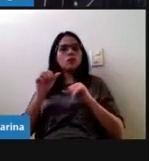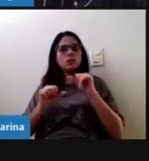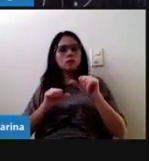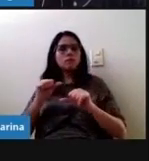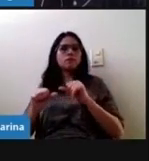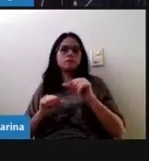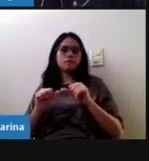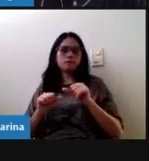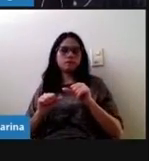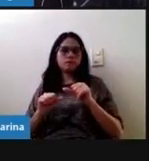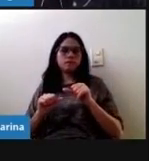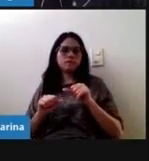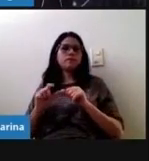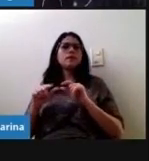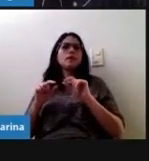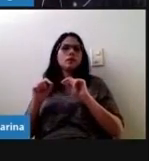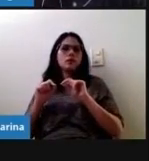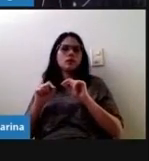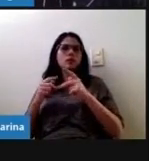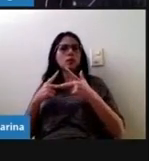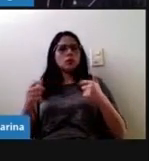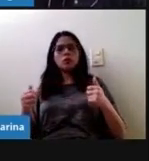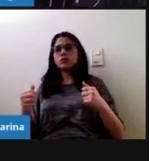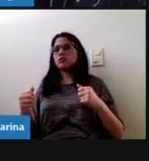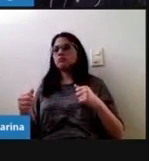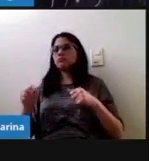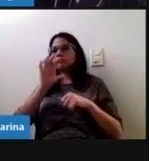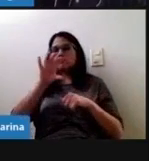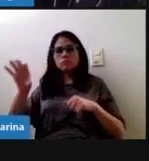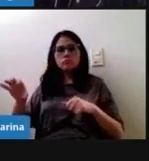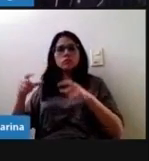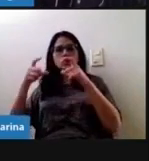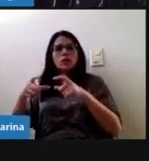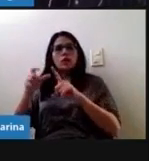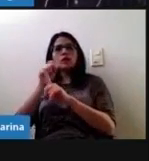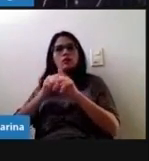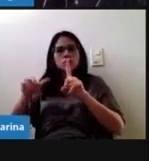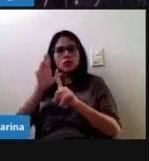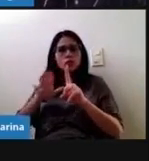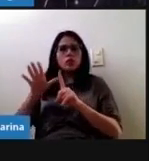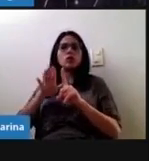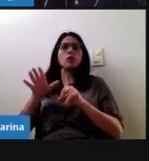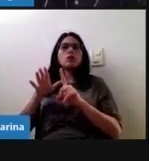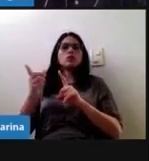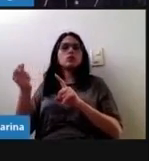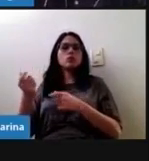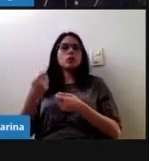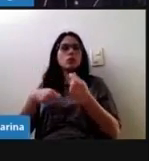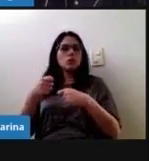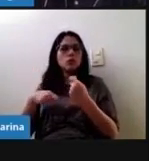dado os seus determinantes, que são estes demográficos, econômicos, sociológicos